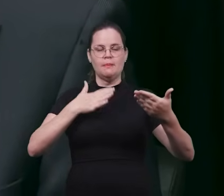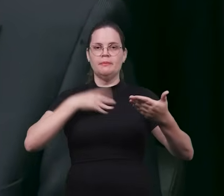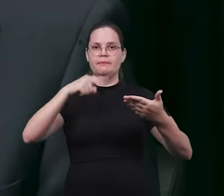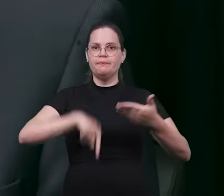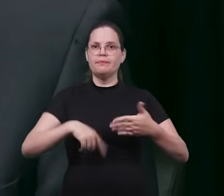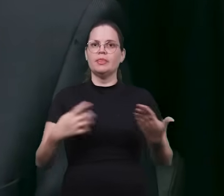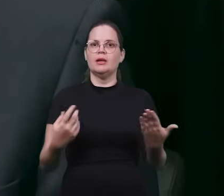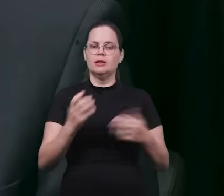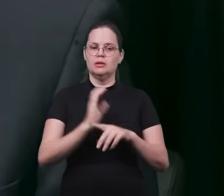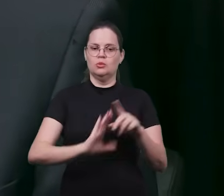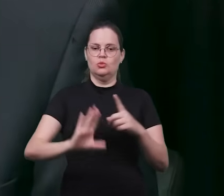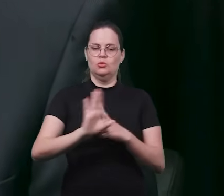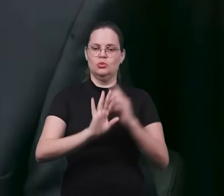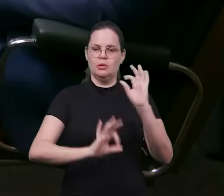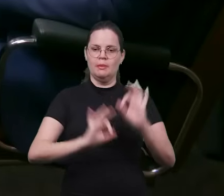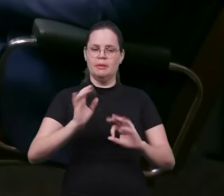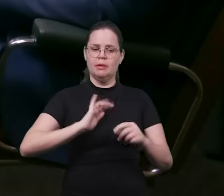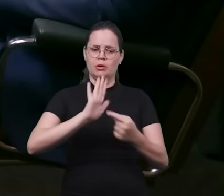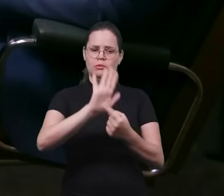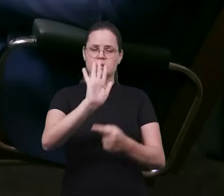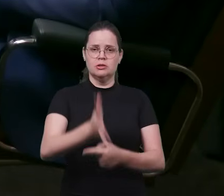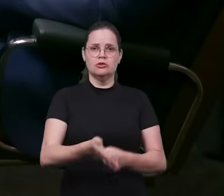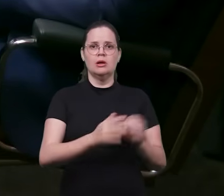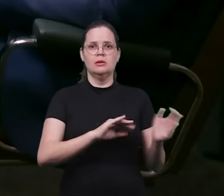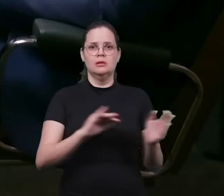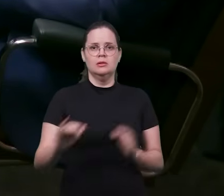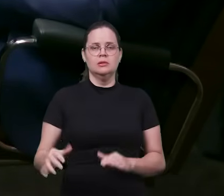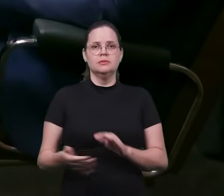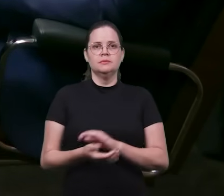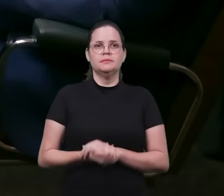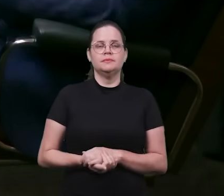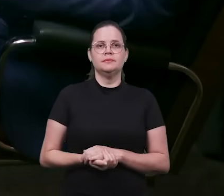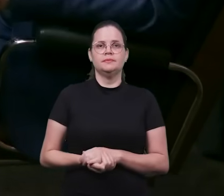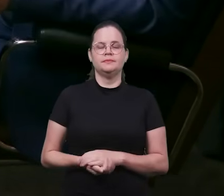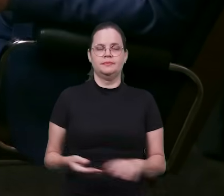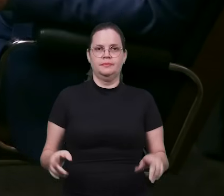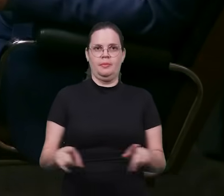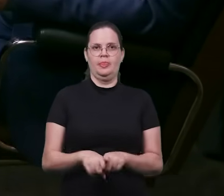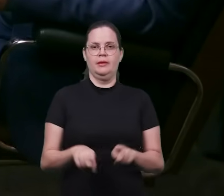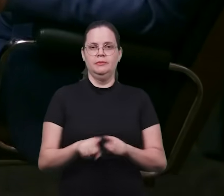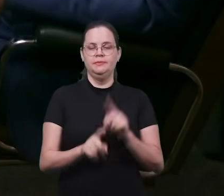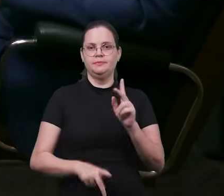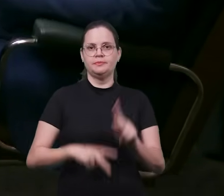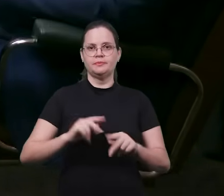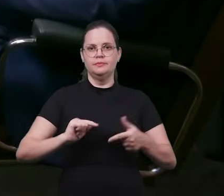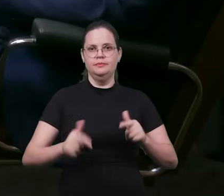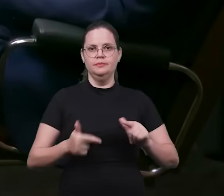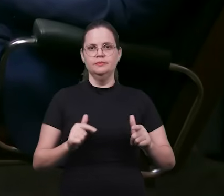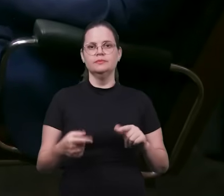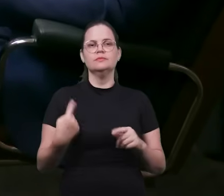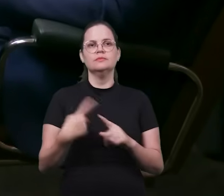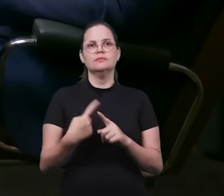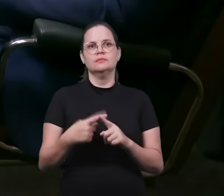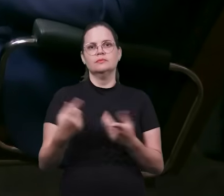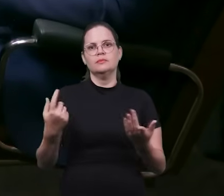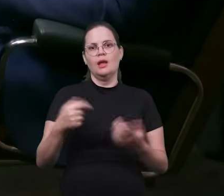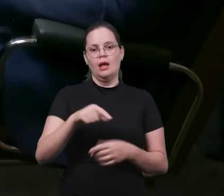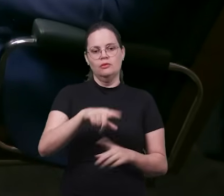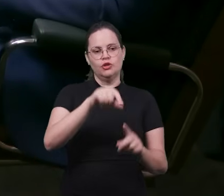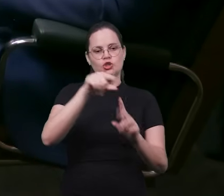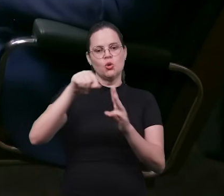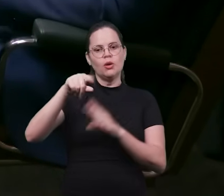no altar. Muito bom. Porque até mesmo Israel, como uma chamada para ser uma